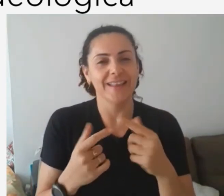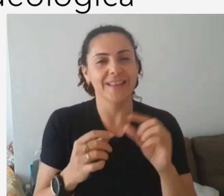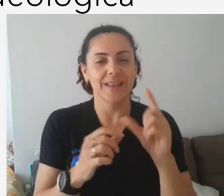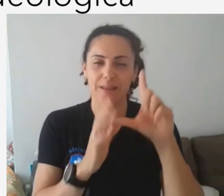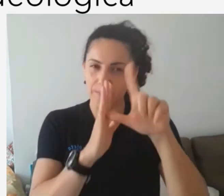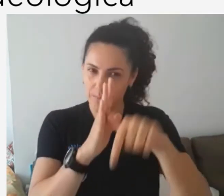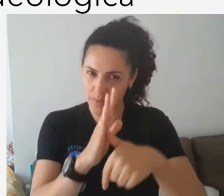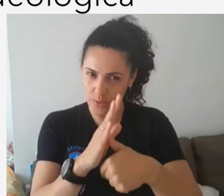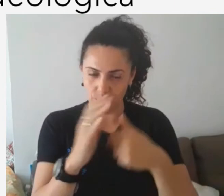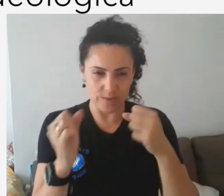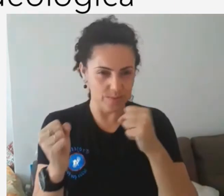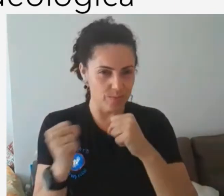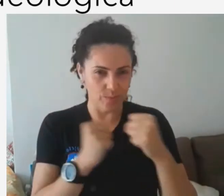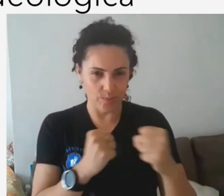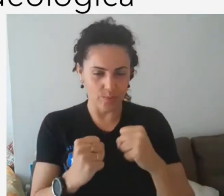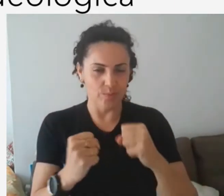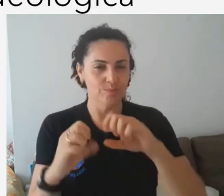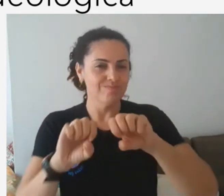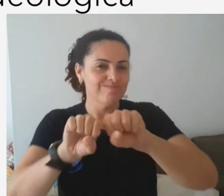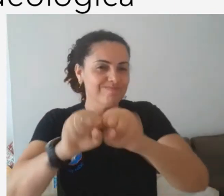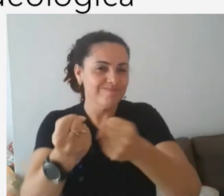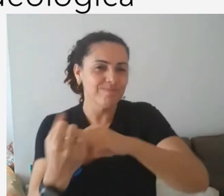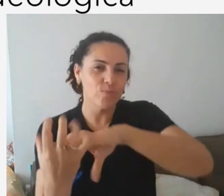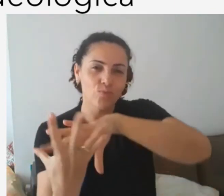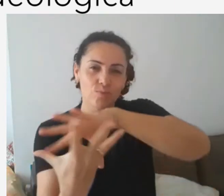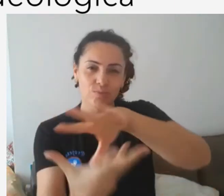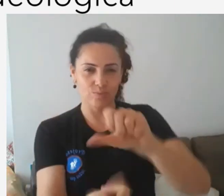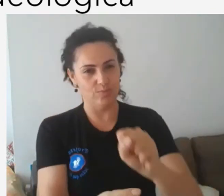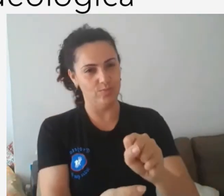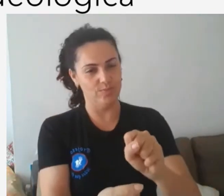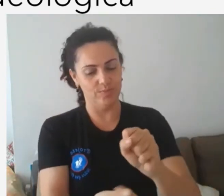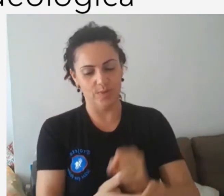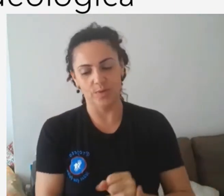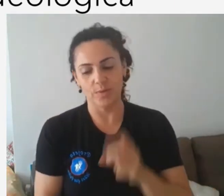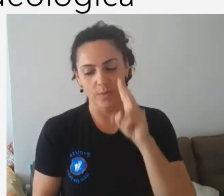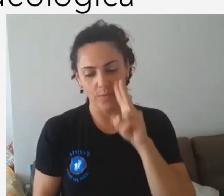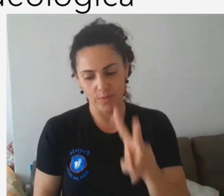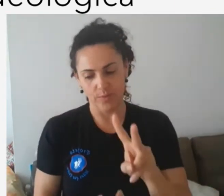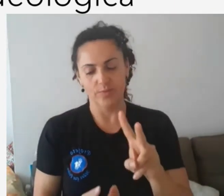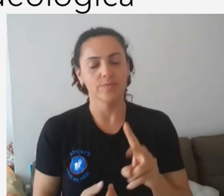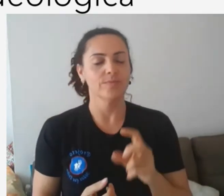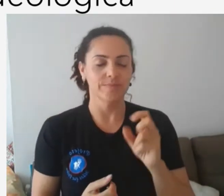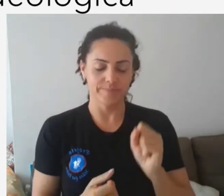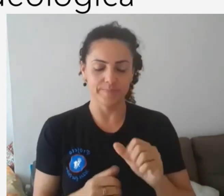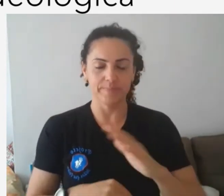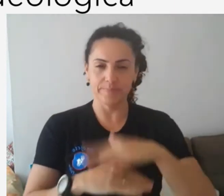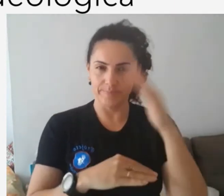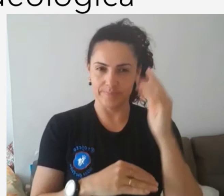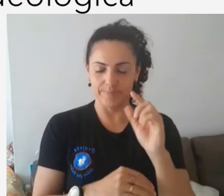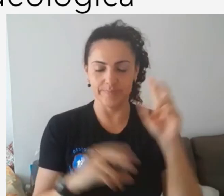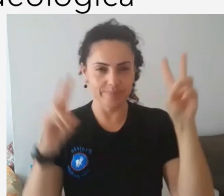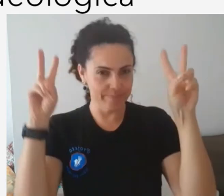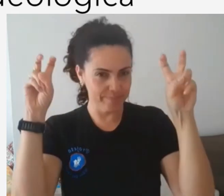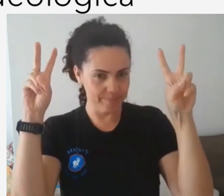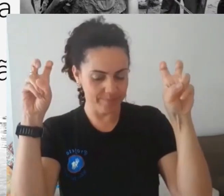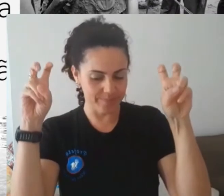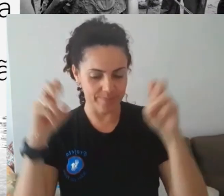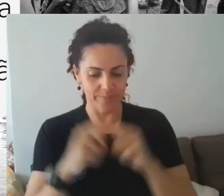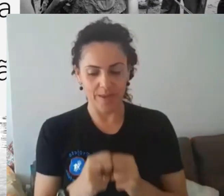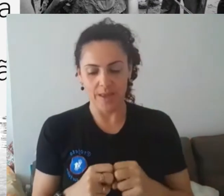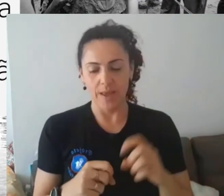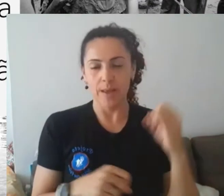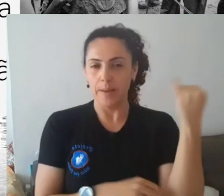se tornando uma guerra ideológica, uma guerra tecnológica, e a gente já vai ver um pouquinho melhor sobre isso. Mas é importante a gente falar